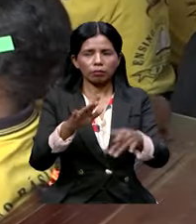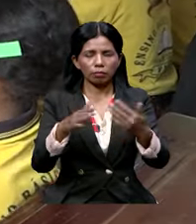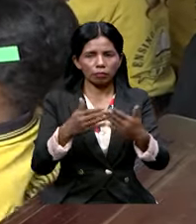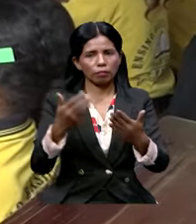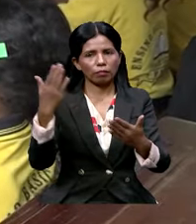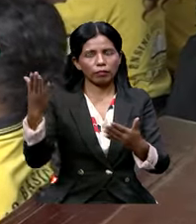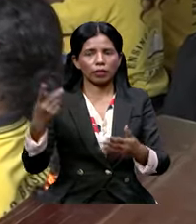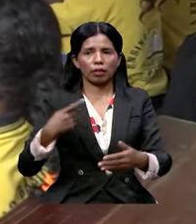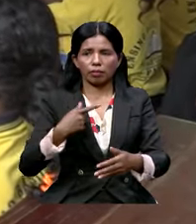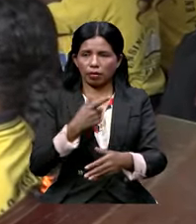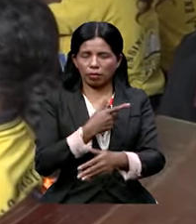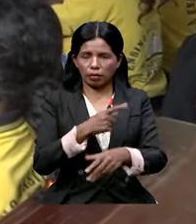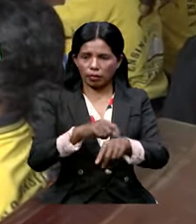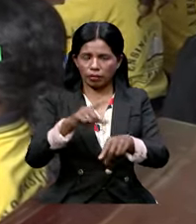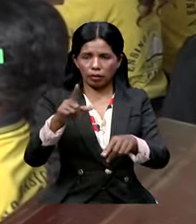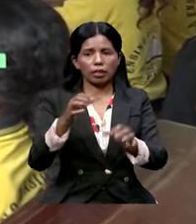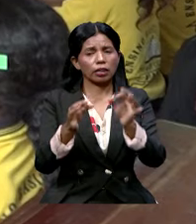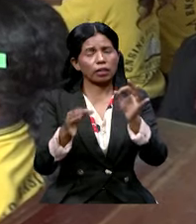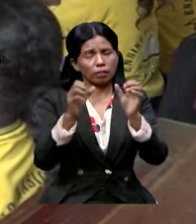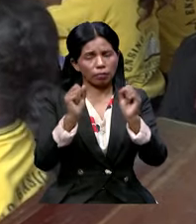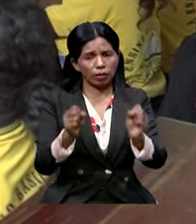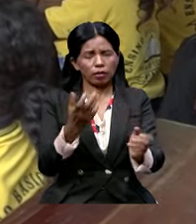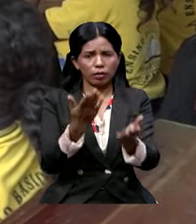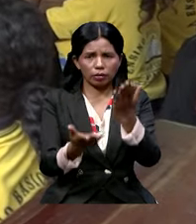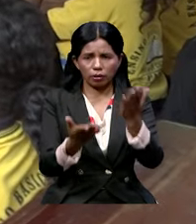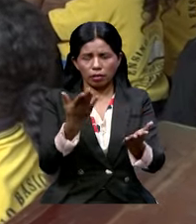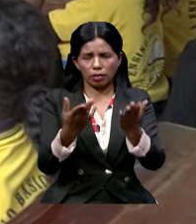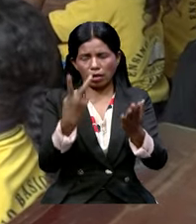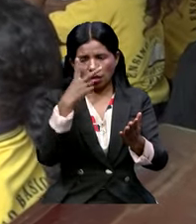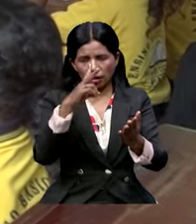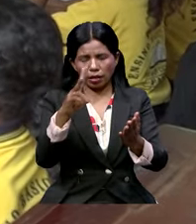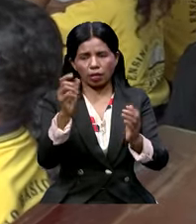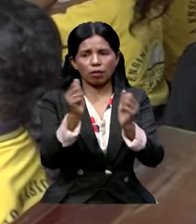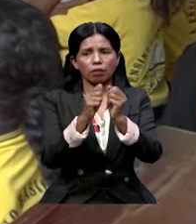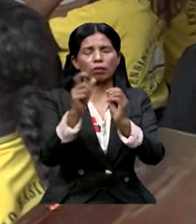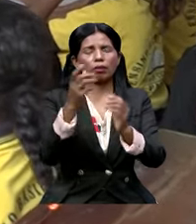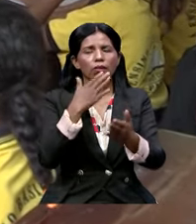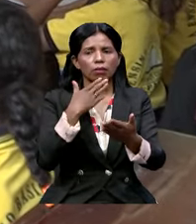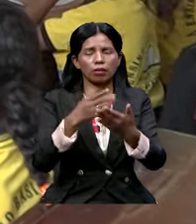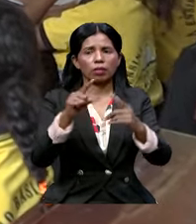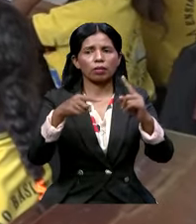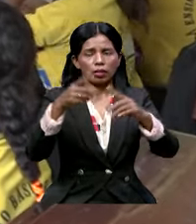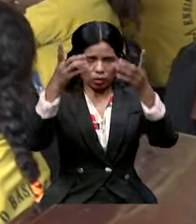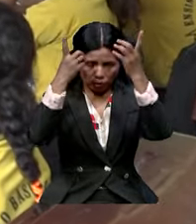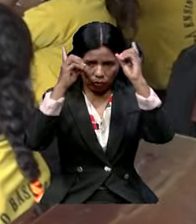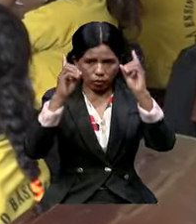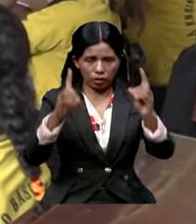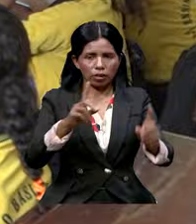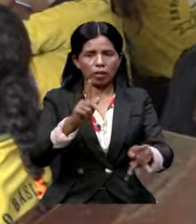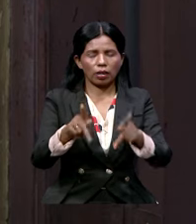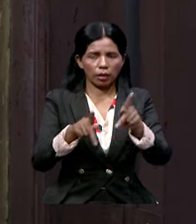ia parlamento nasional se bele te tuk tok ba are halu di dia atu ba ira atu disi di atu